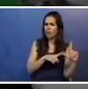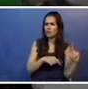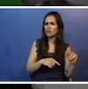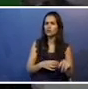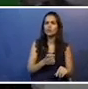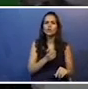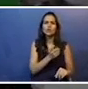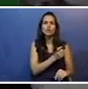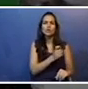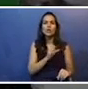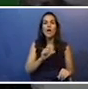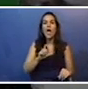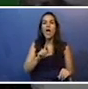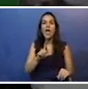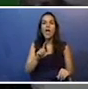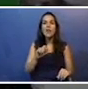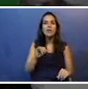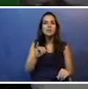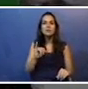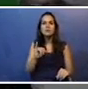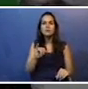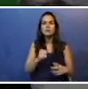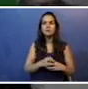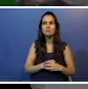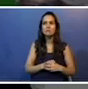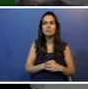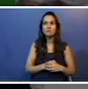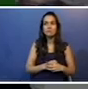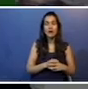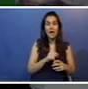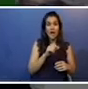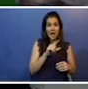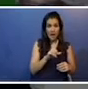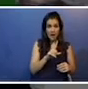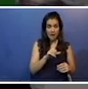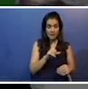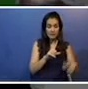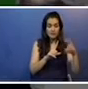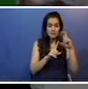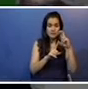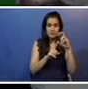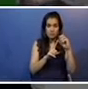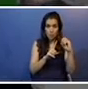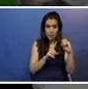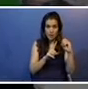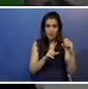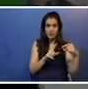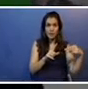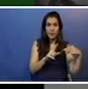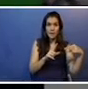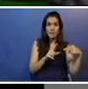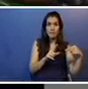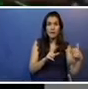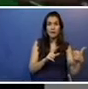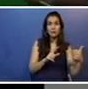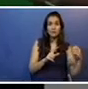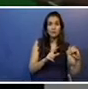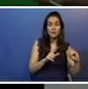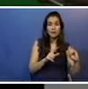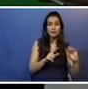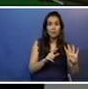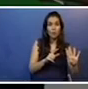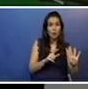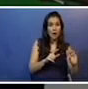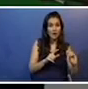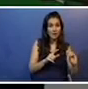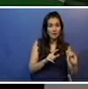XLI. Olha lá o L, que vale 50, menos 10, 40, mais 1,